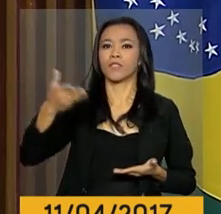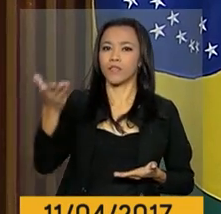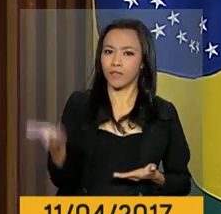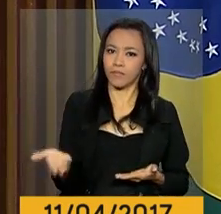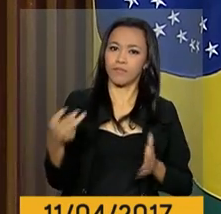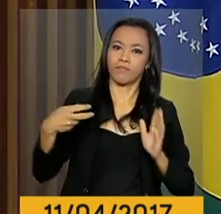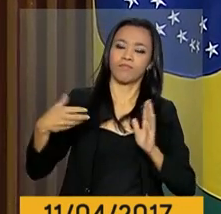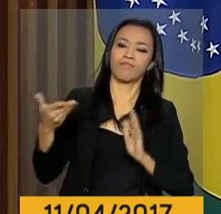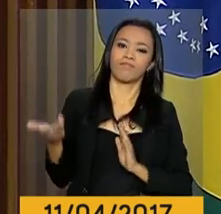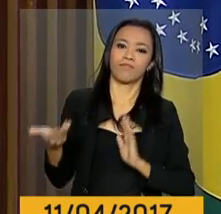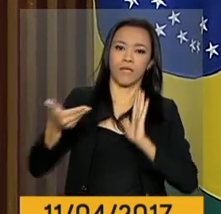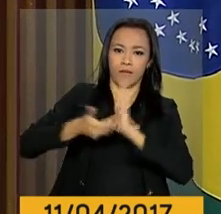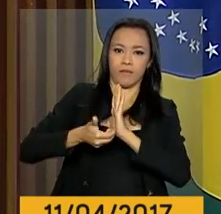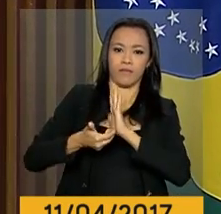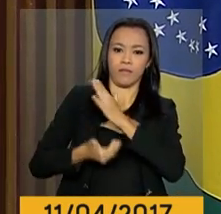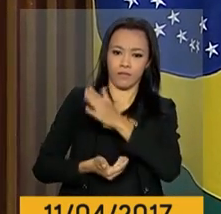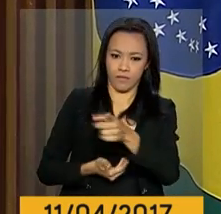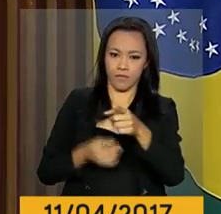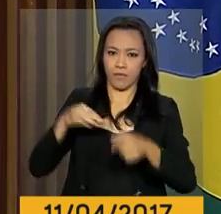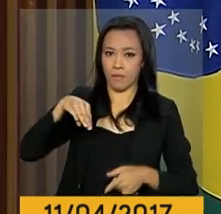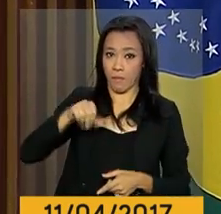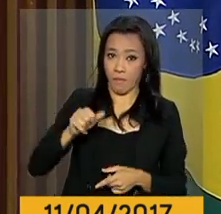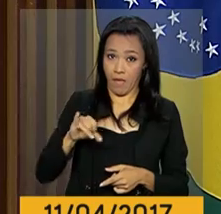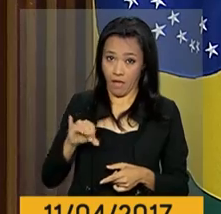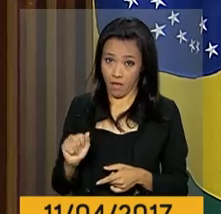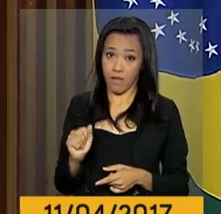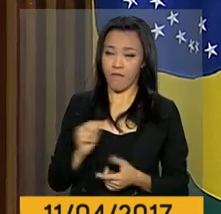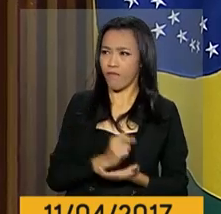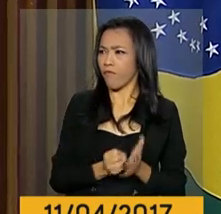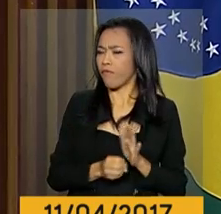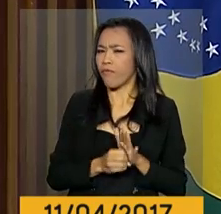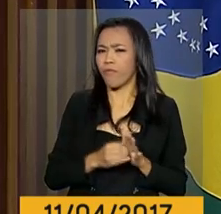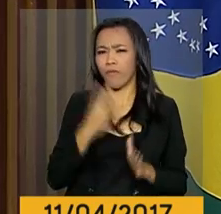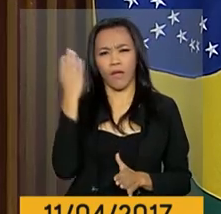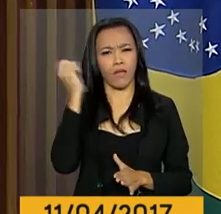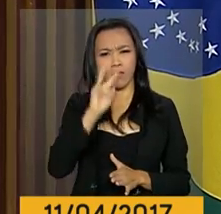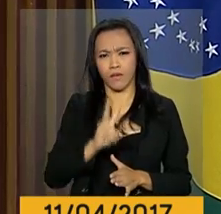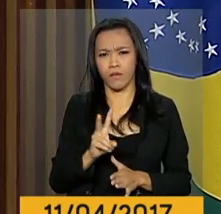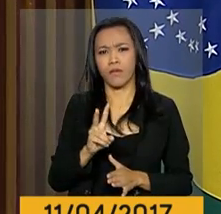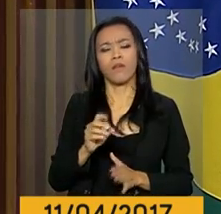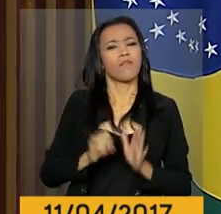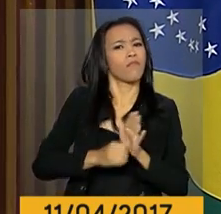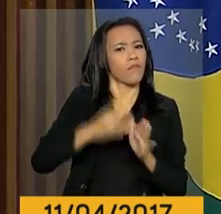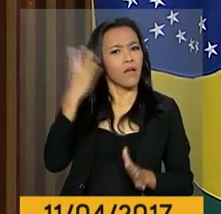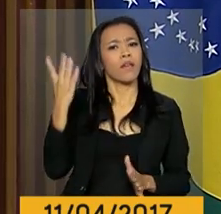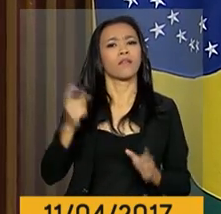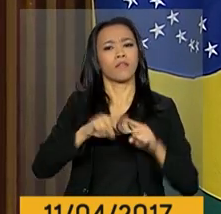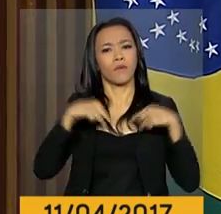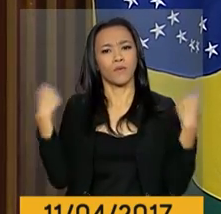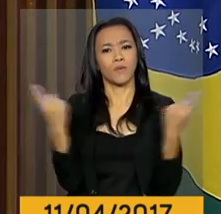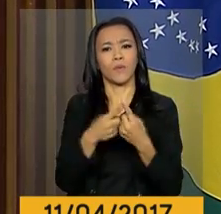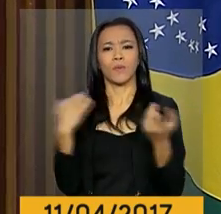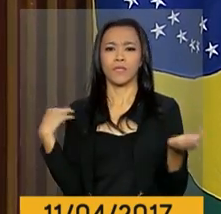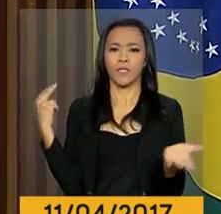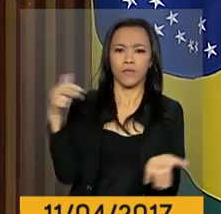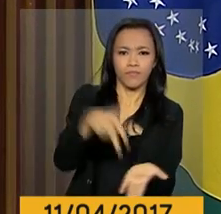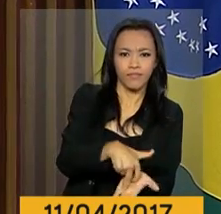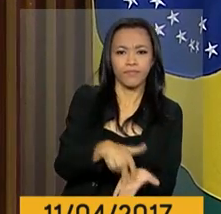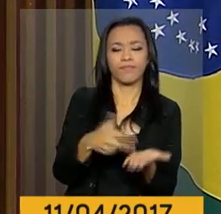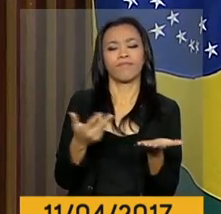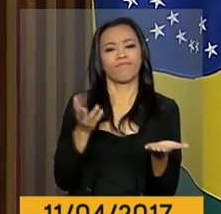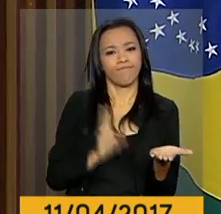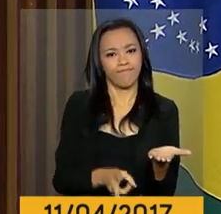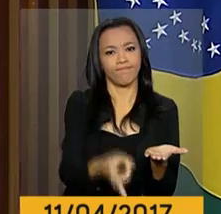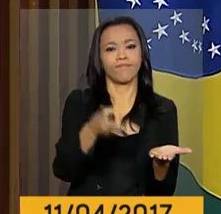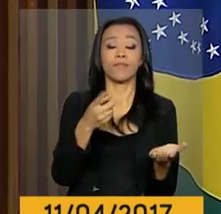lado nas várias reuniões não houve uma reunião que ele que ele não não estivesse presente eh